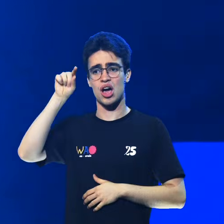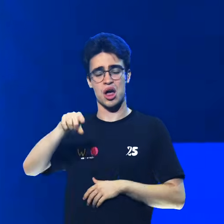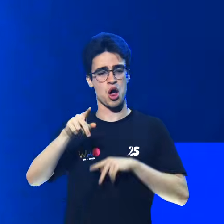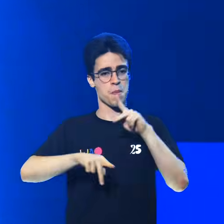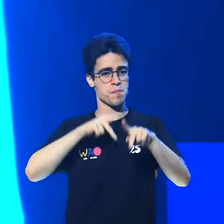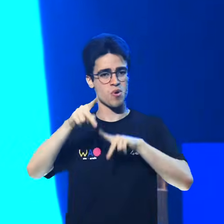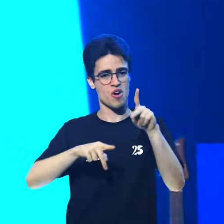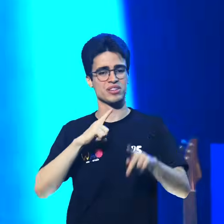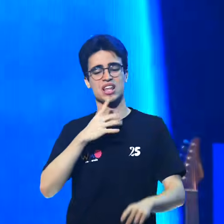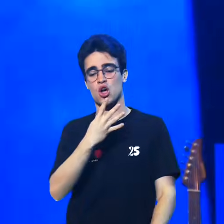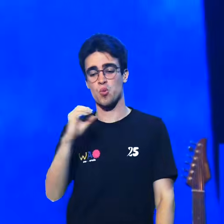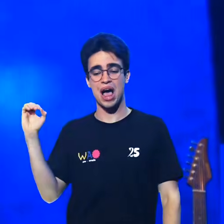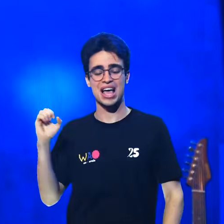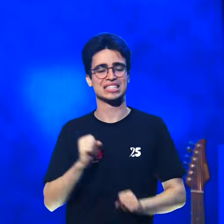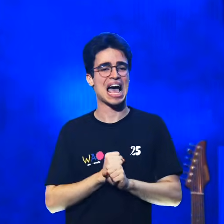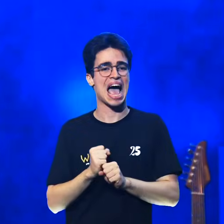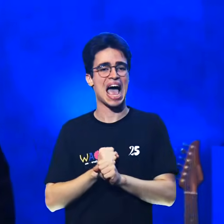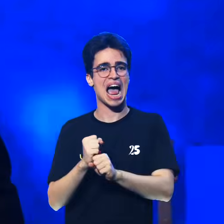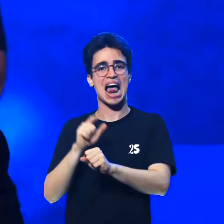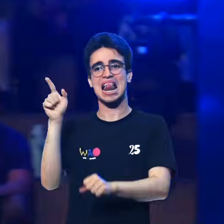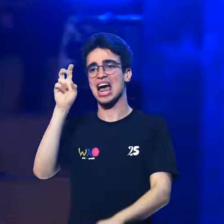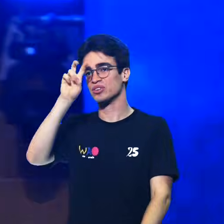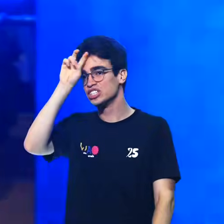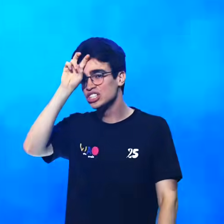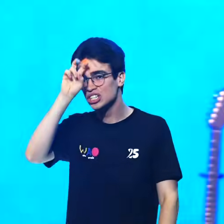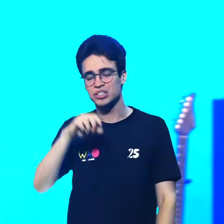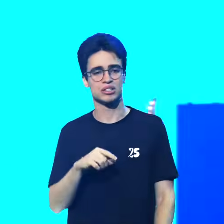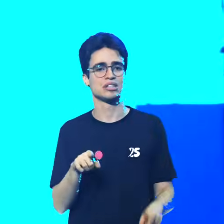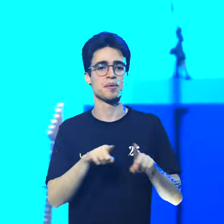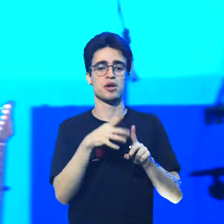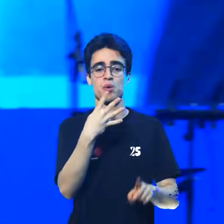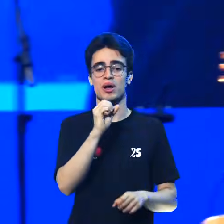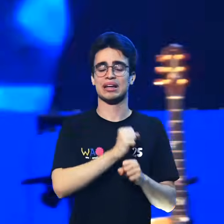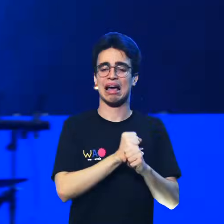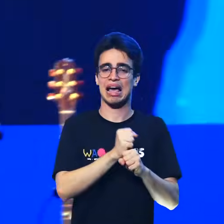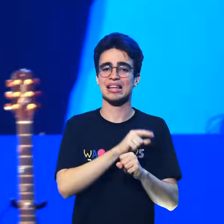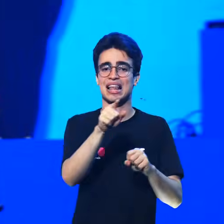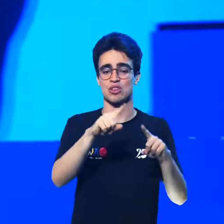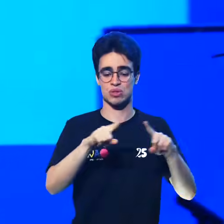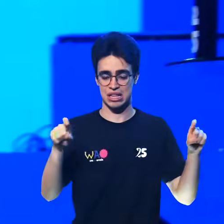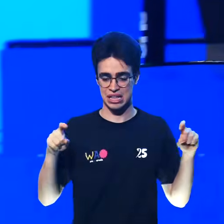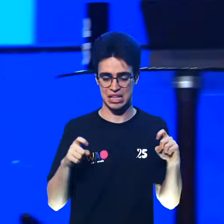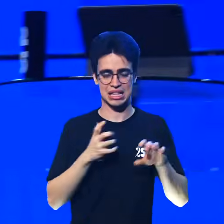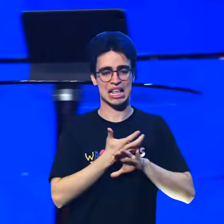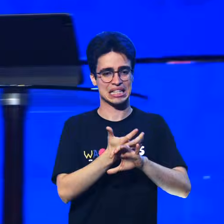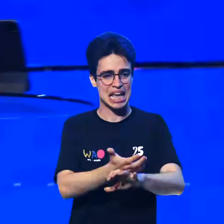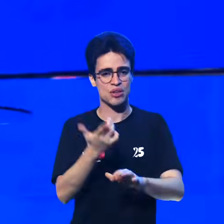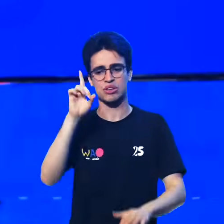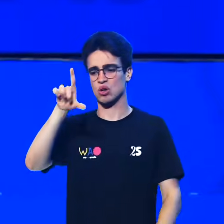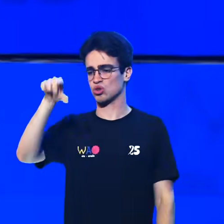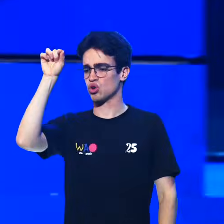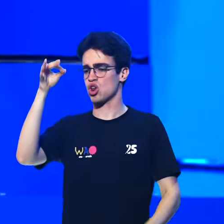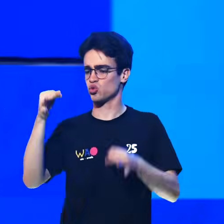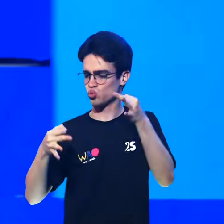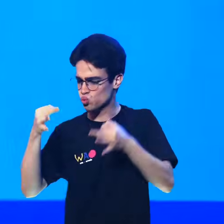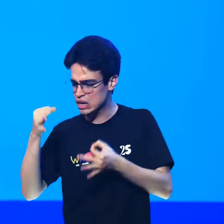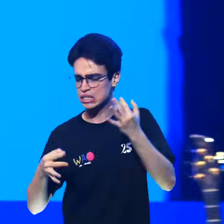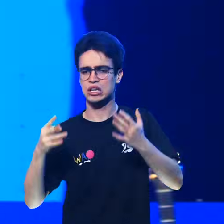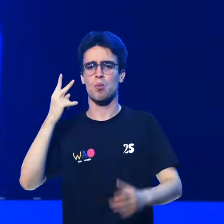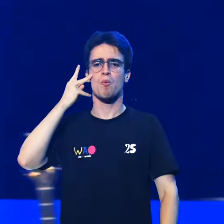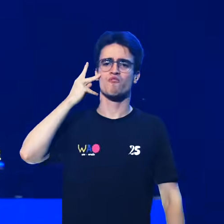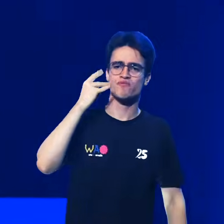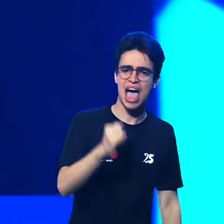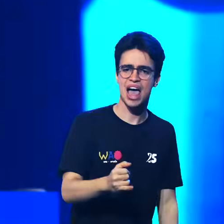anos pelo Egito, 40 anos pelo deserto, levanta juízes, profetas, reis